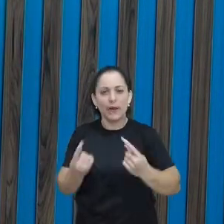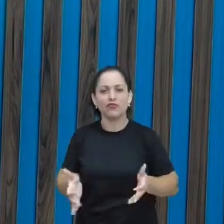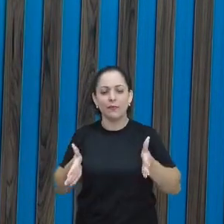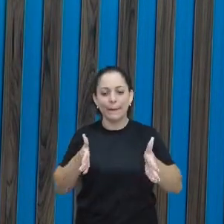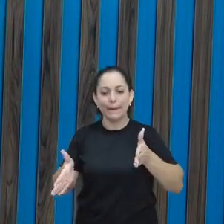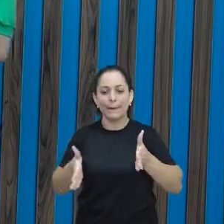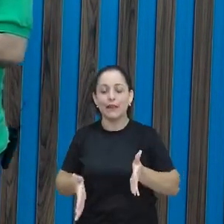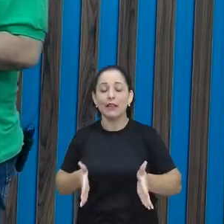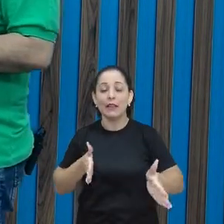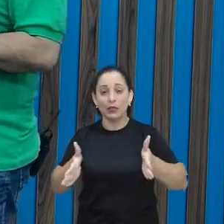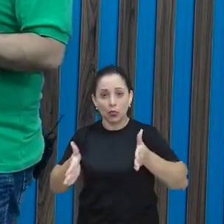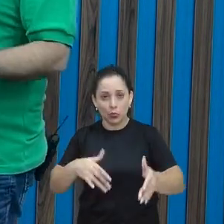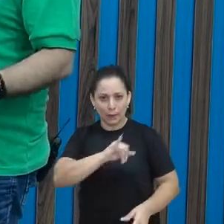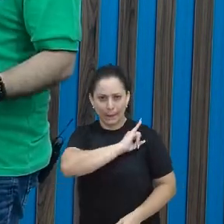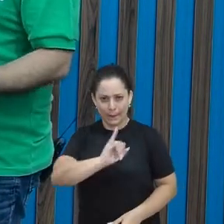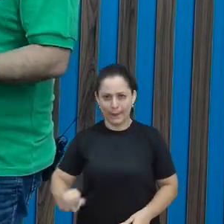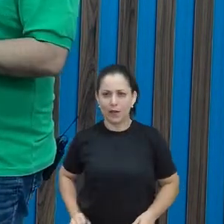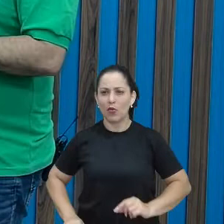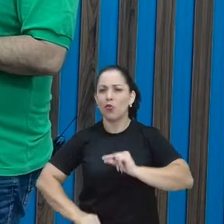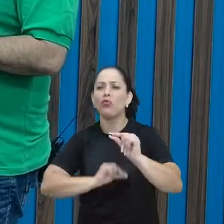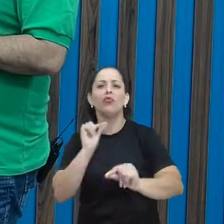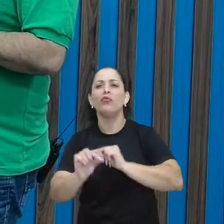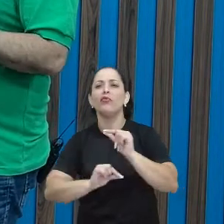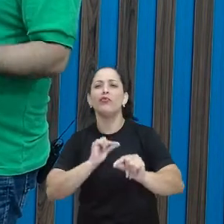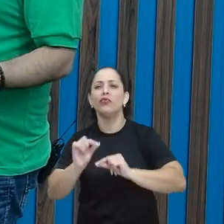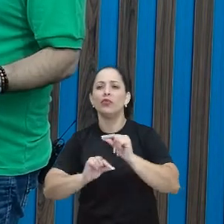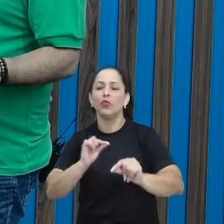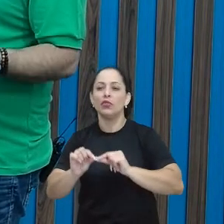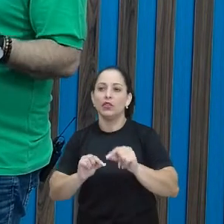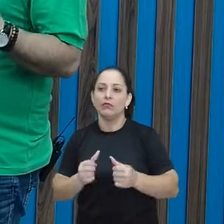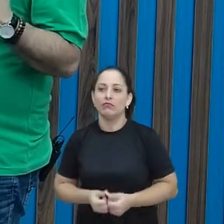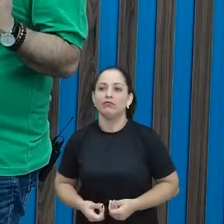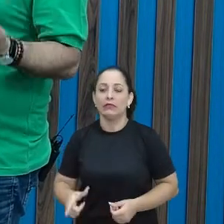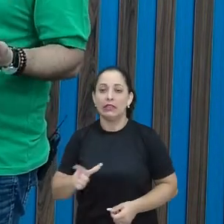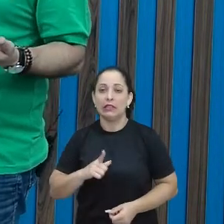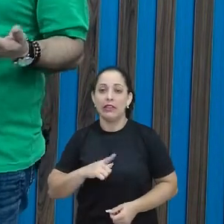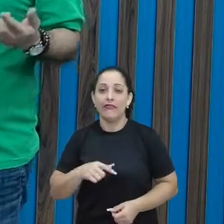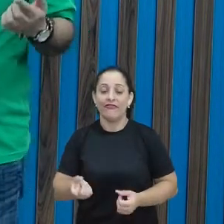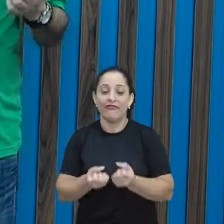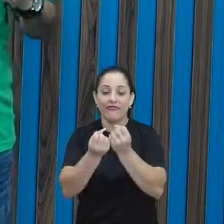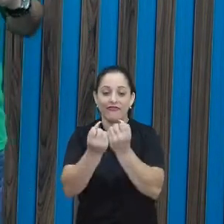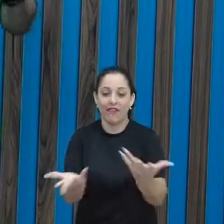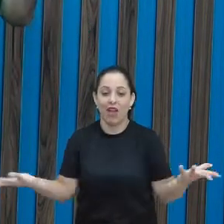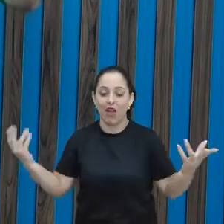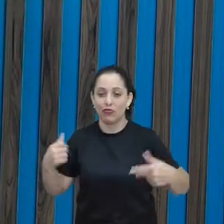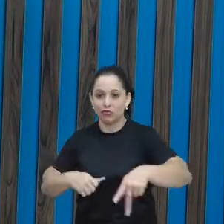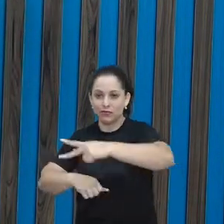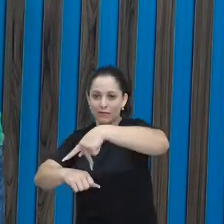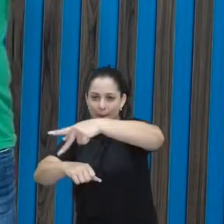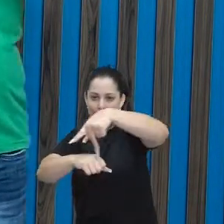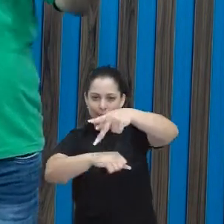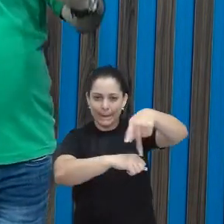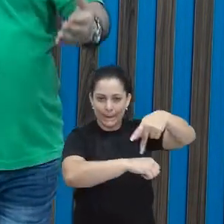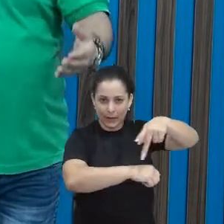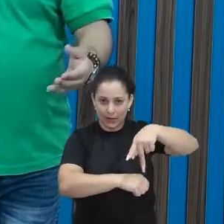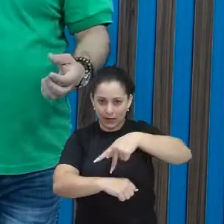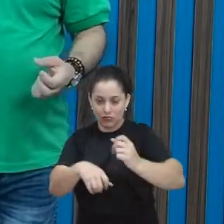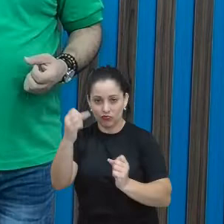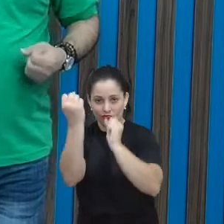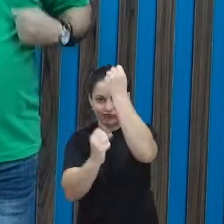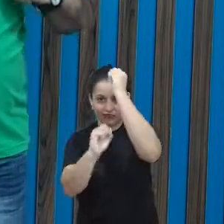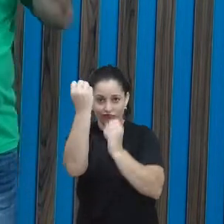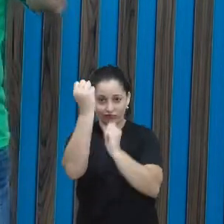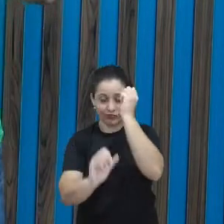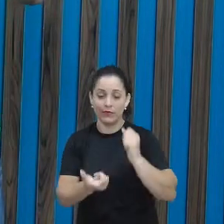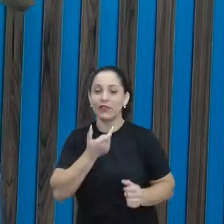domínio de vastas áreas do planeta por parte de nações industrializadas. Vejam, a gente tem a Revolução Industrial na